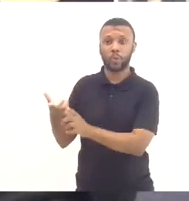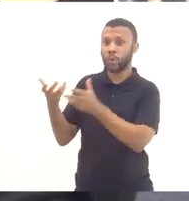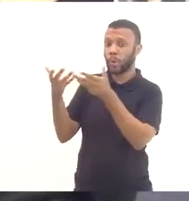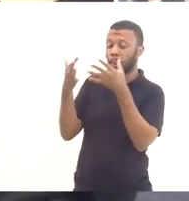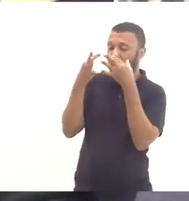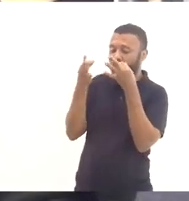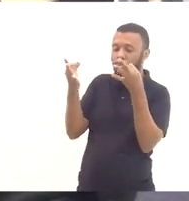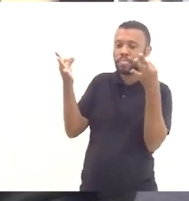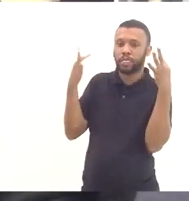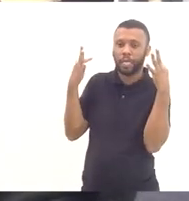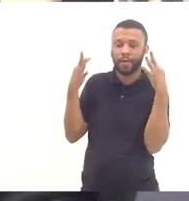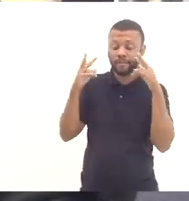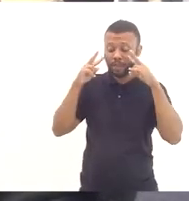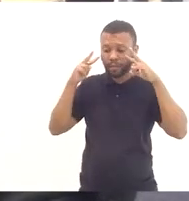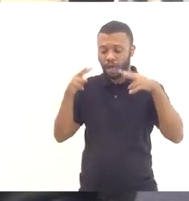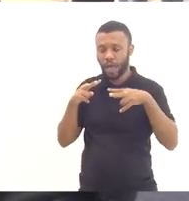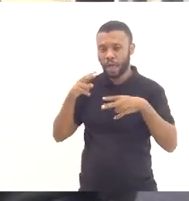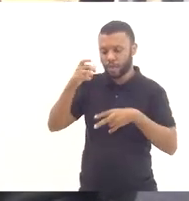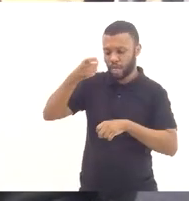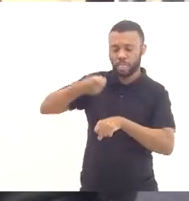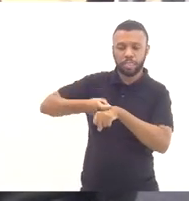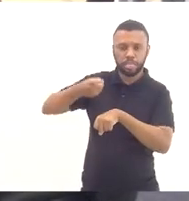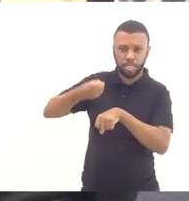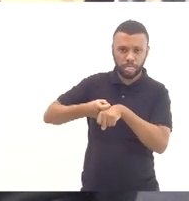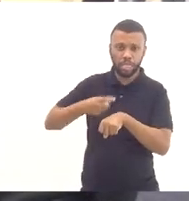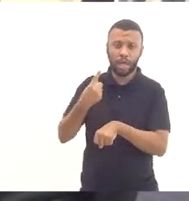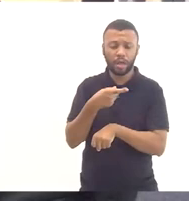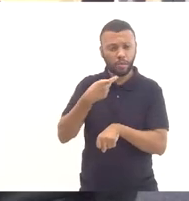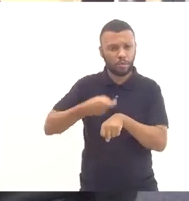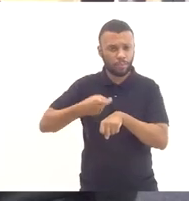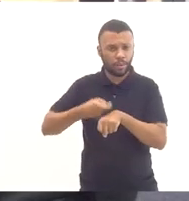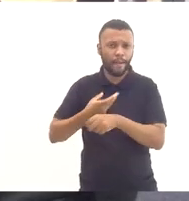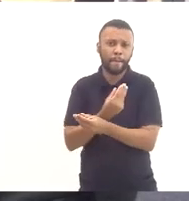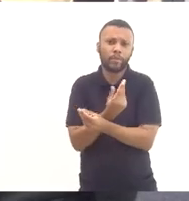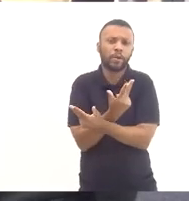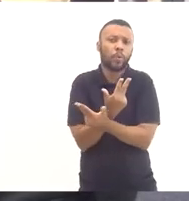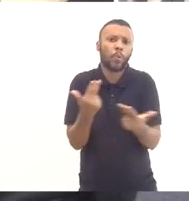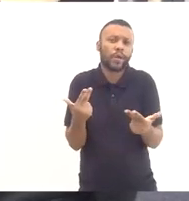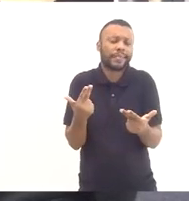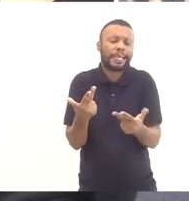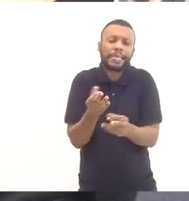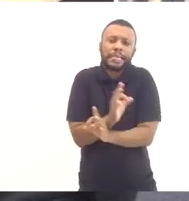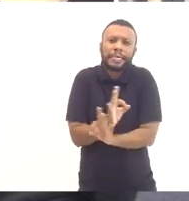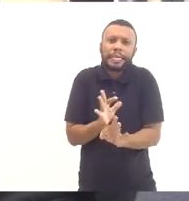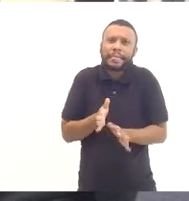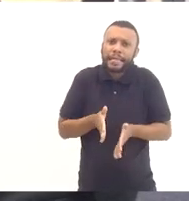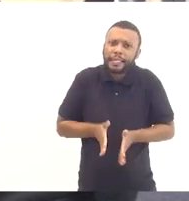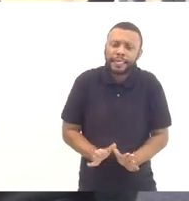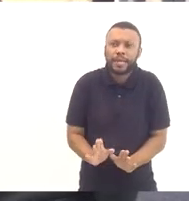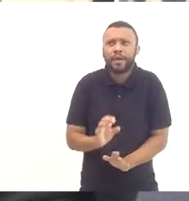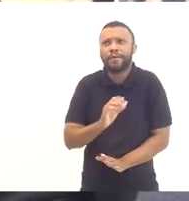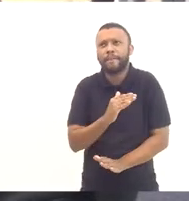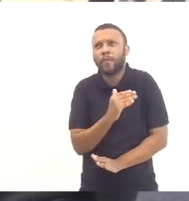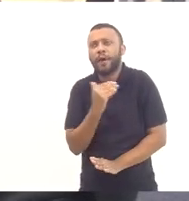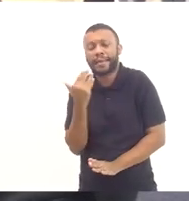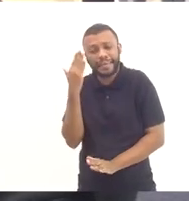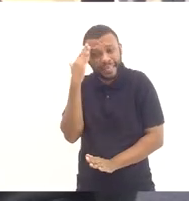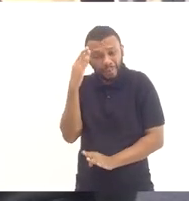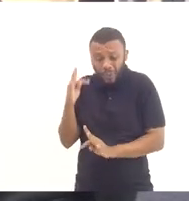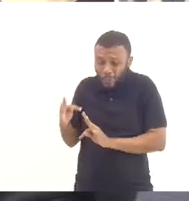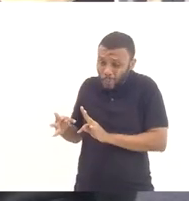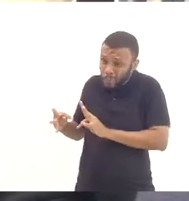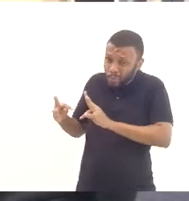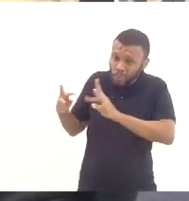querer você não querer reconhecer a sua ignorância porque nós somos ignorantes e muitas coisas ninguém nasceu e ninguém vai morrer sabendo tudo na vida